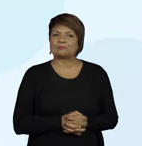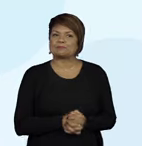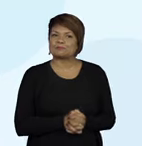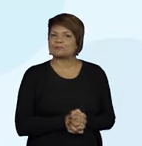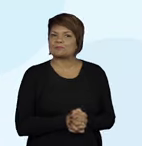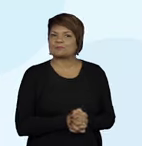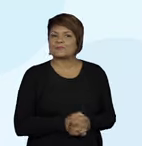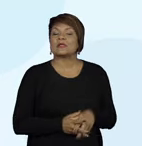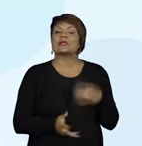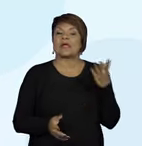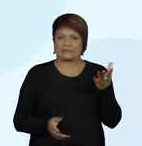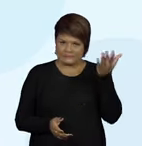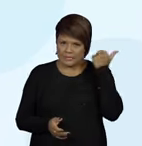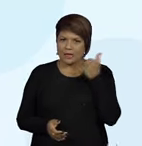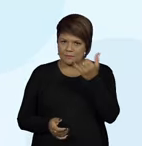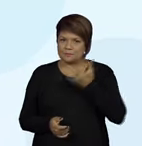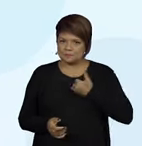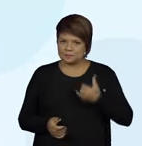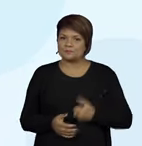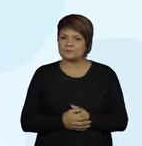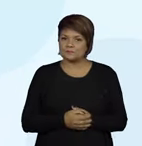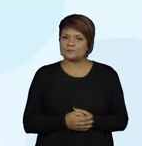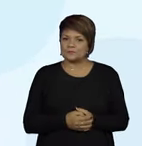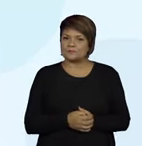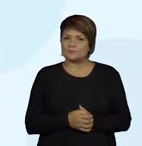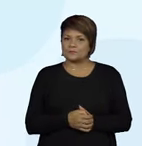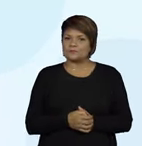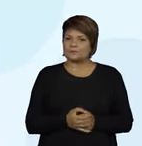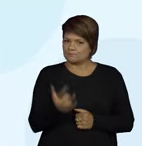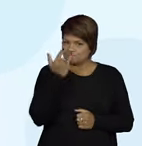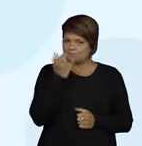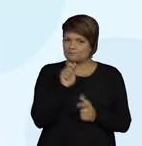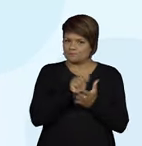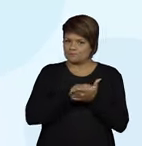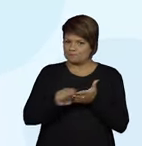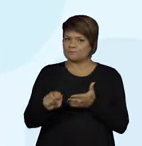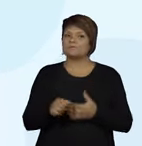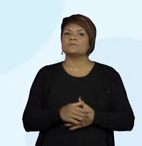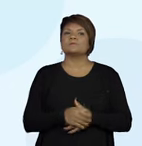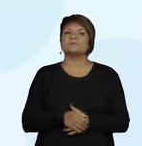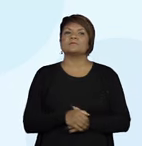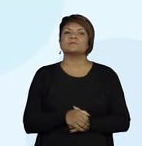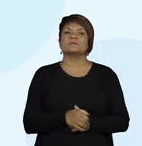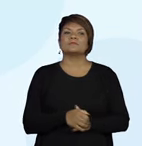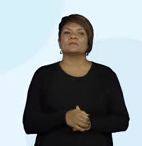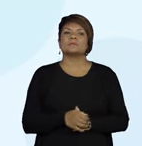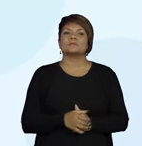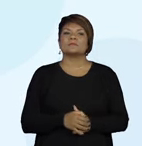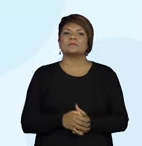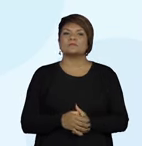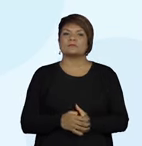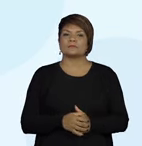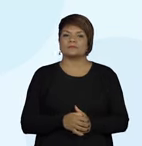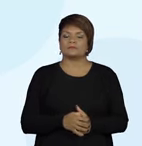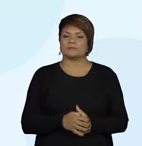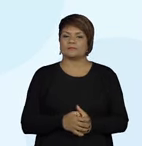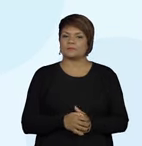Vocês sabem dizer? Vamos destacar aí no texto. A professora Aurelice trouxe lá,